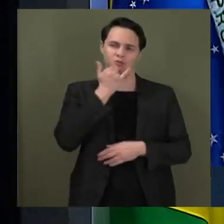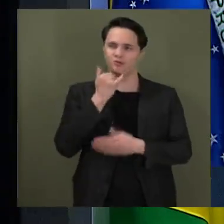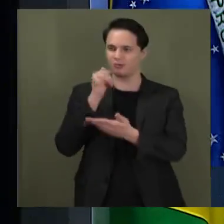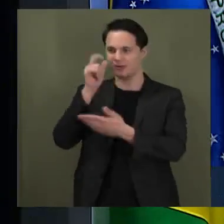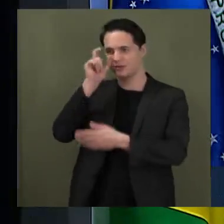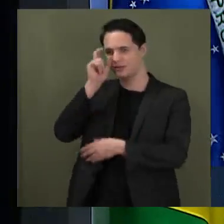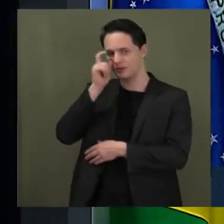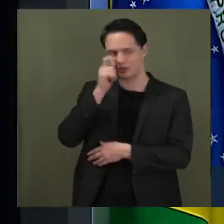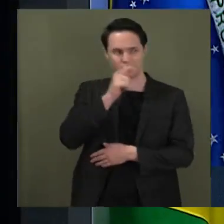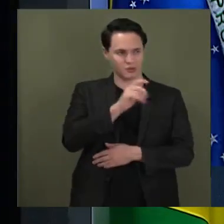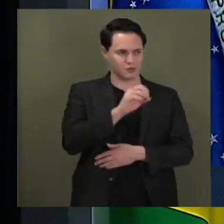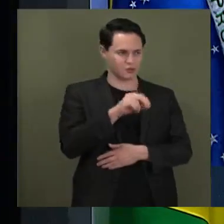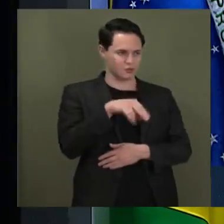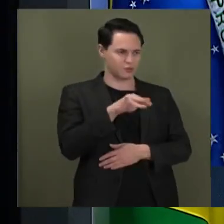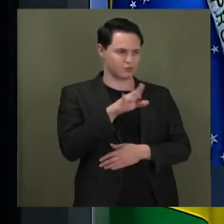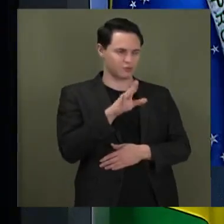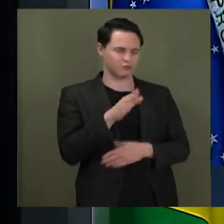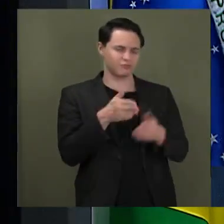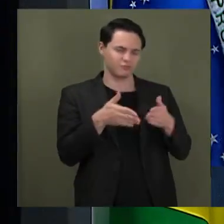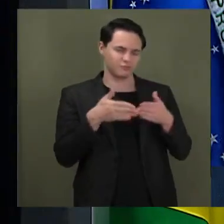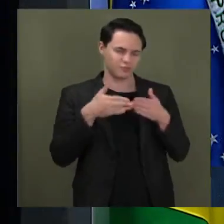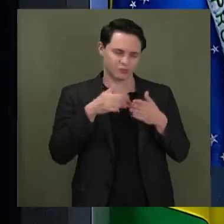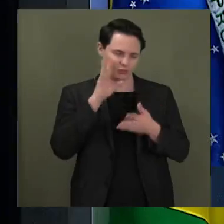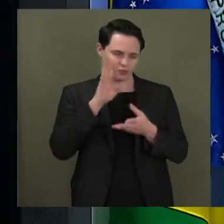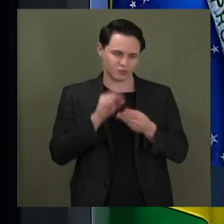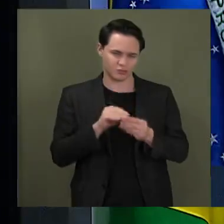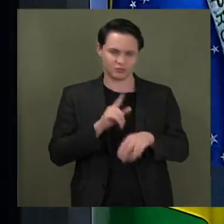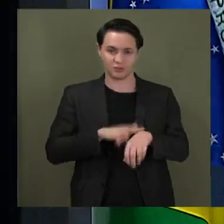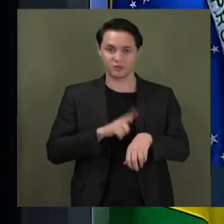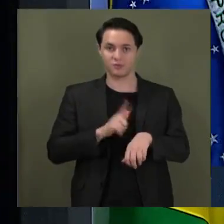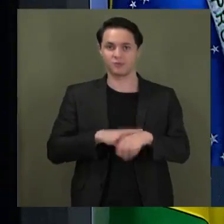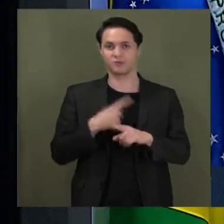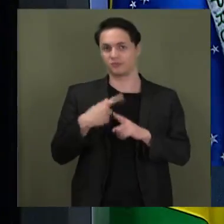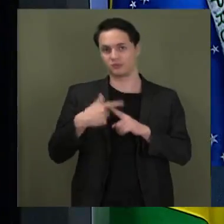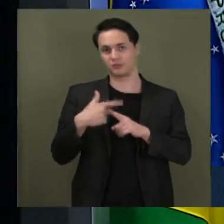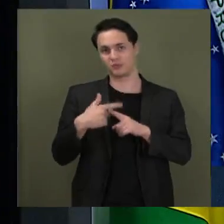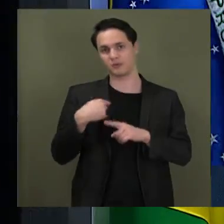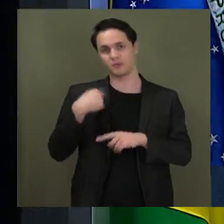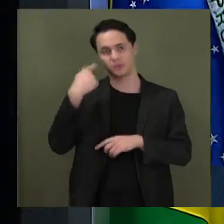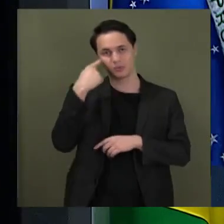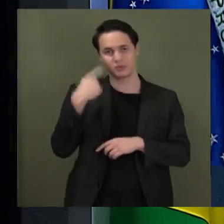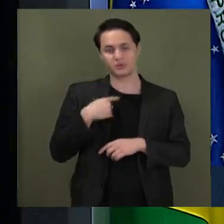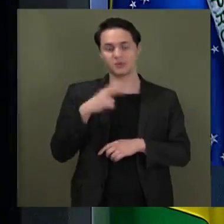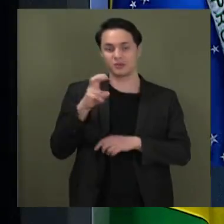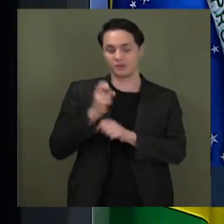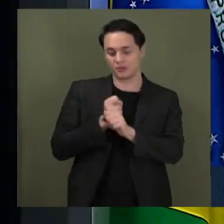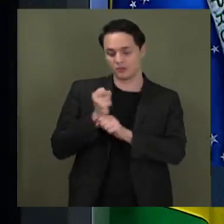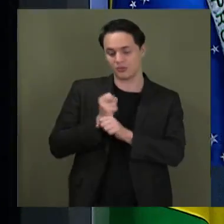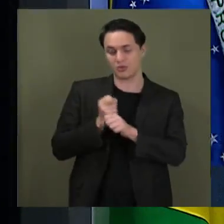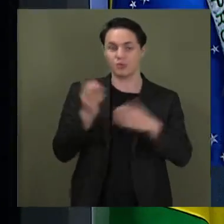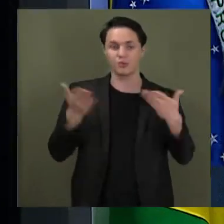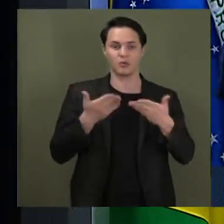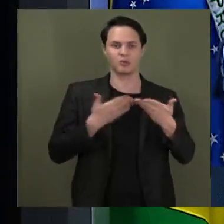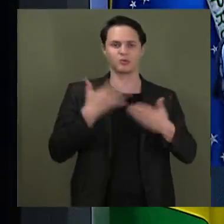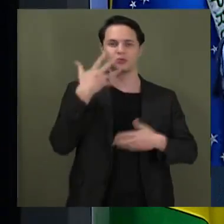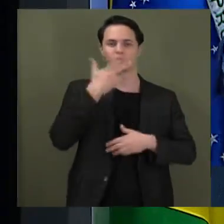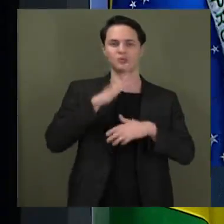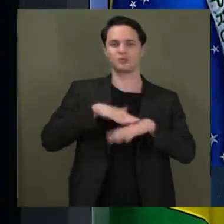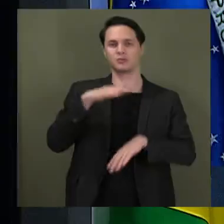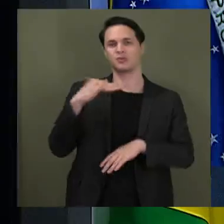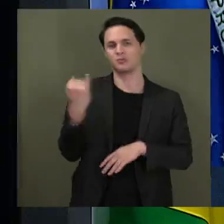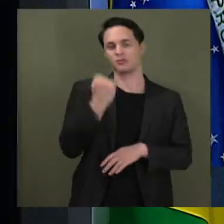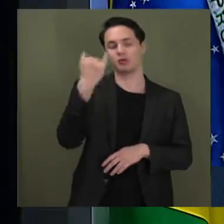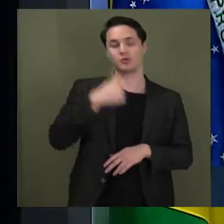Damares, o senador Confúcio Moura, se me permitirem concluir, que eu considero, dos 5 anos e meio, o discurso mais importante que eu estou fazendo